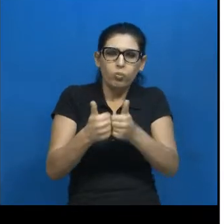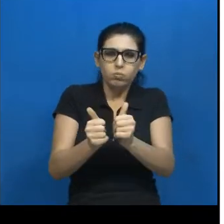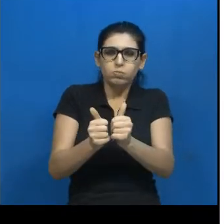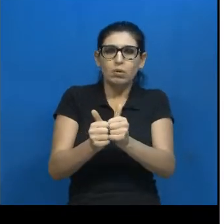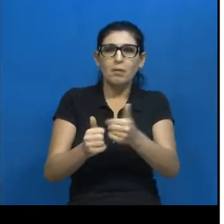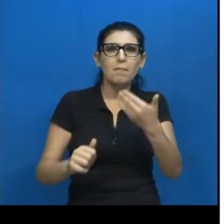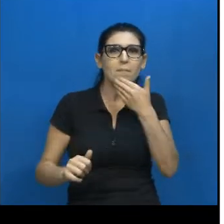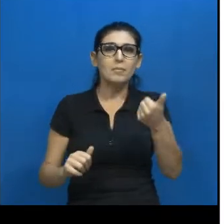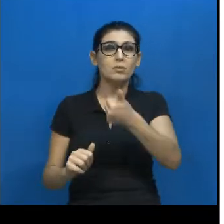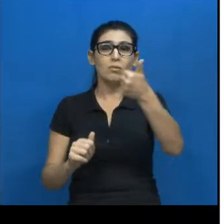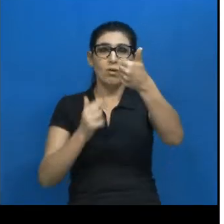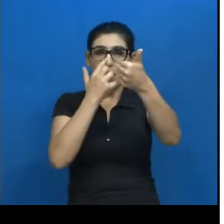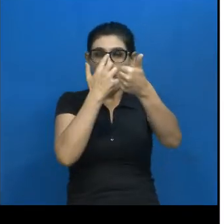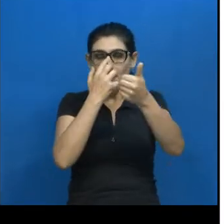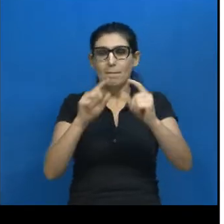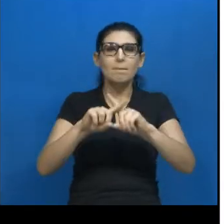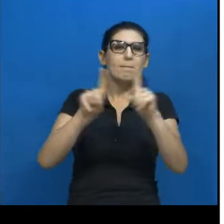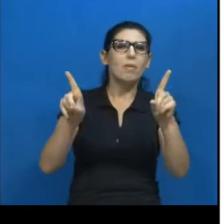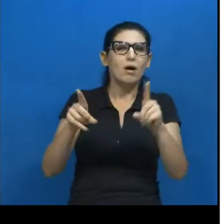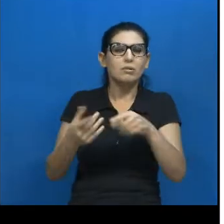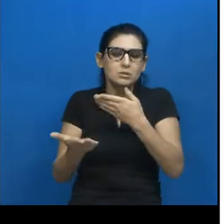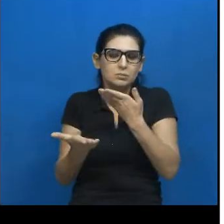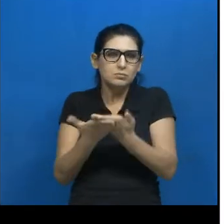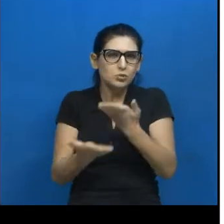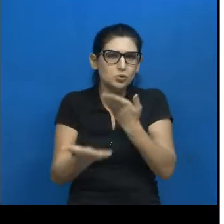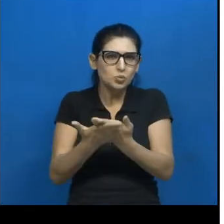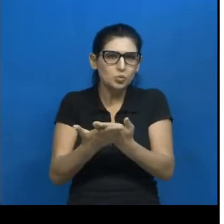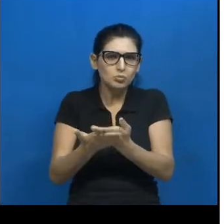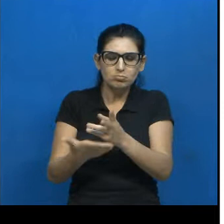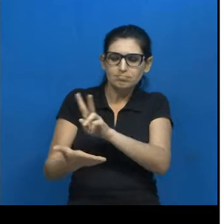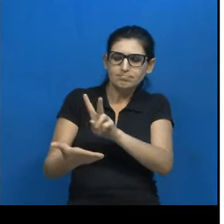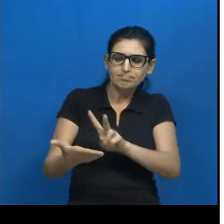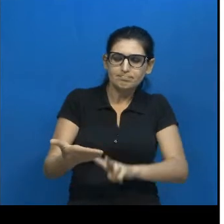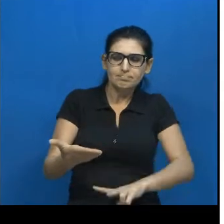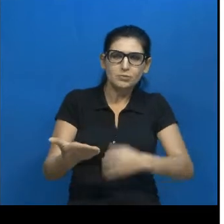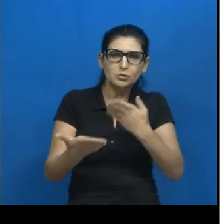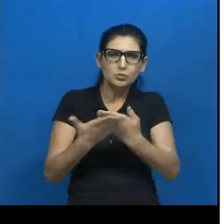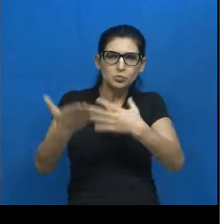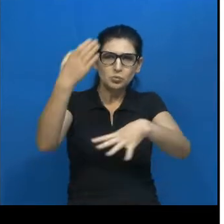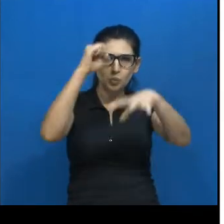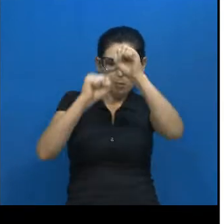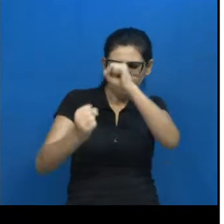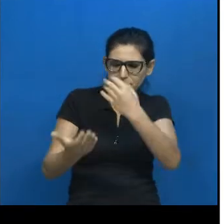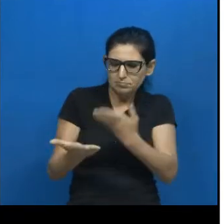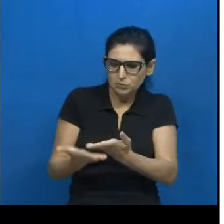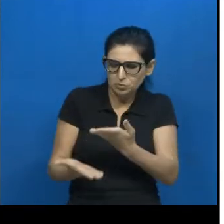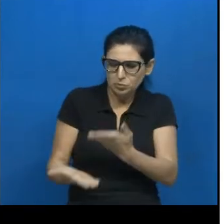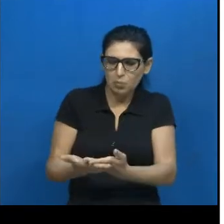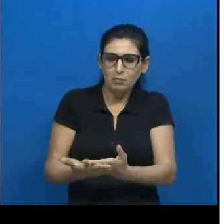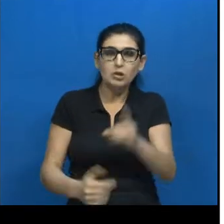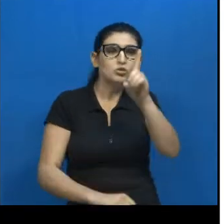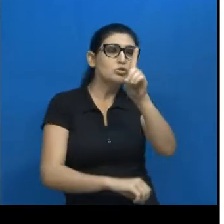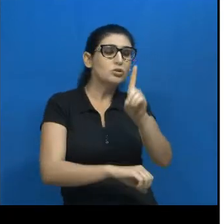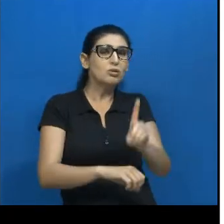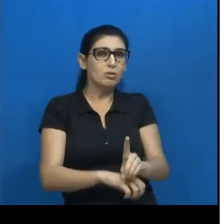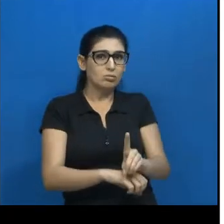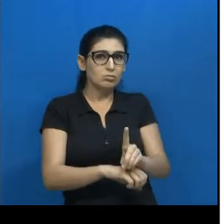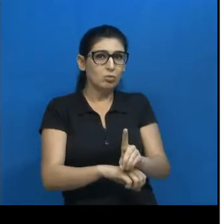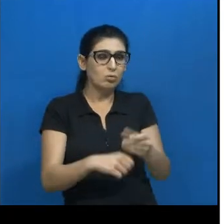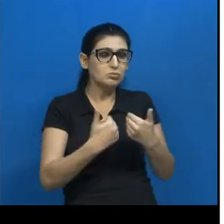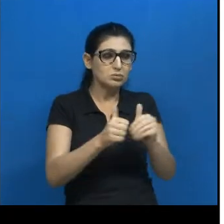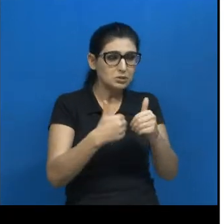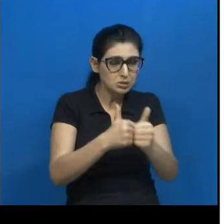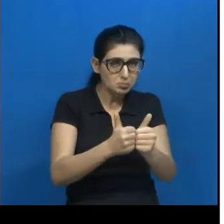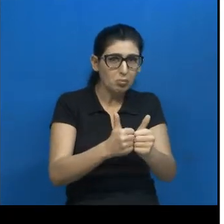e, mediante a isso, foi feito um estudo que o nosso diretor de transporte vai nos apresentar agora. Depois a gente vai abrir para